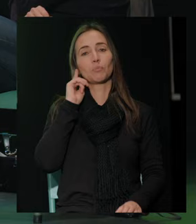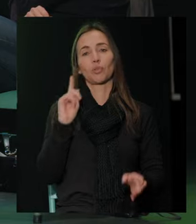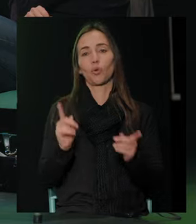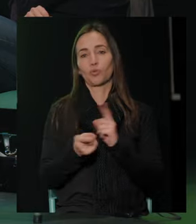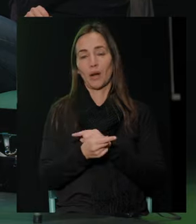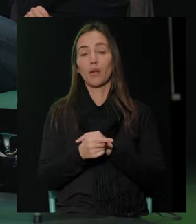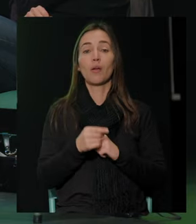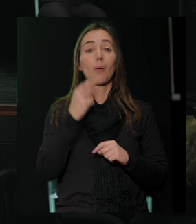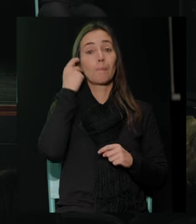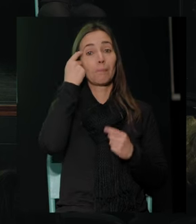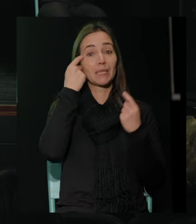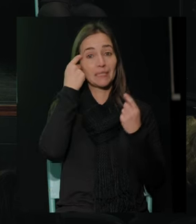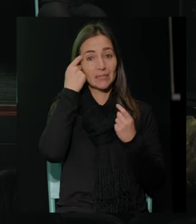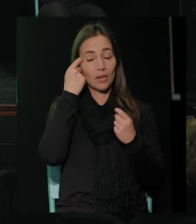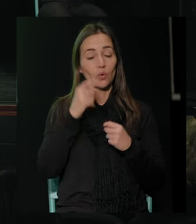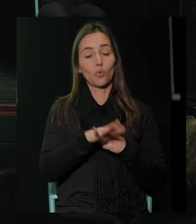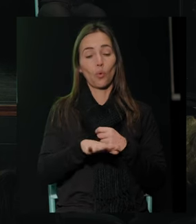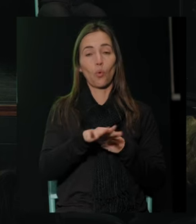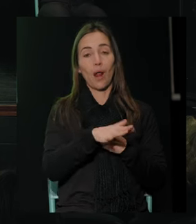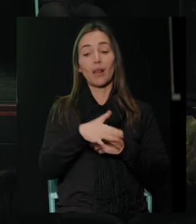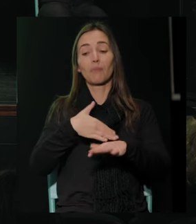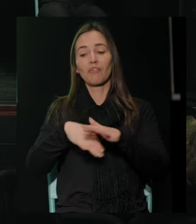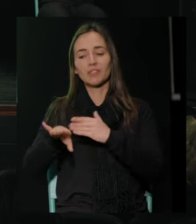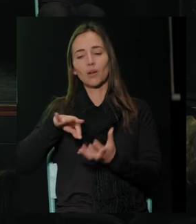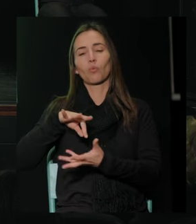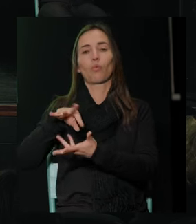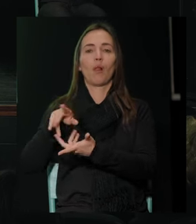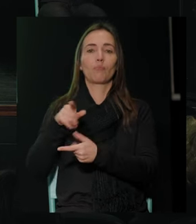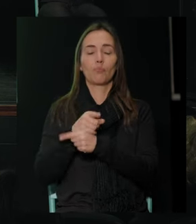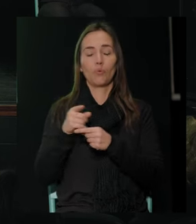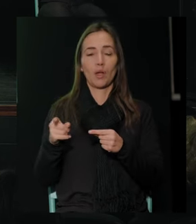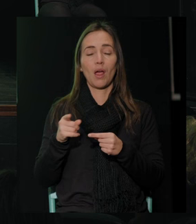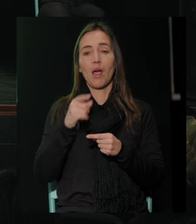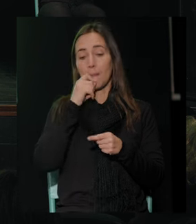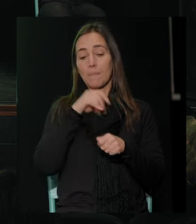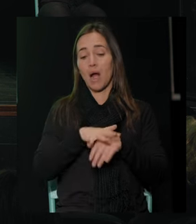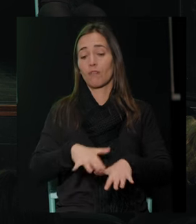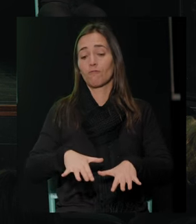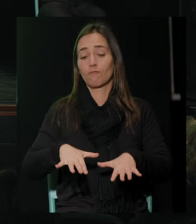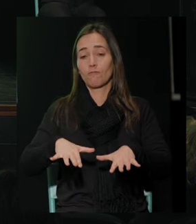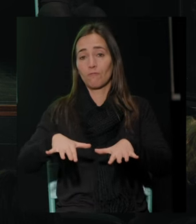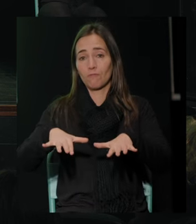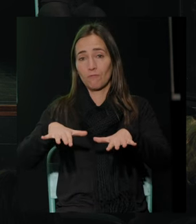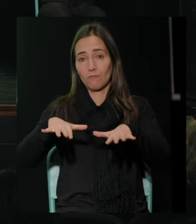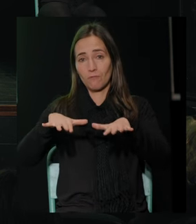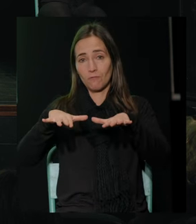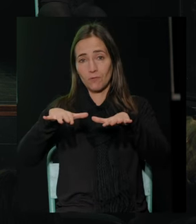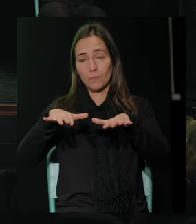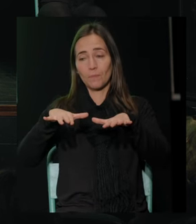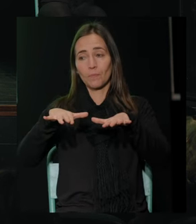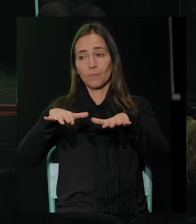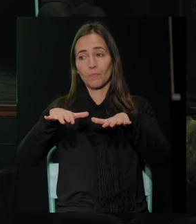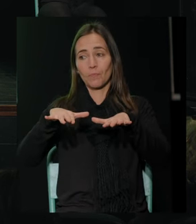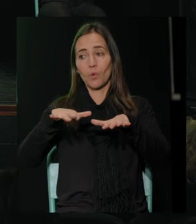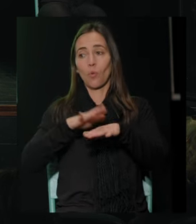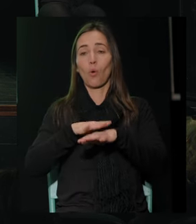é pensar no local e agir global. Porque a subida do nível das águas, que é provocada